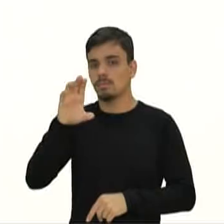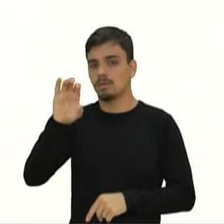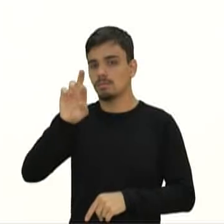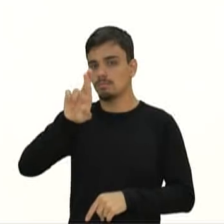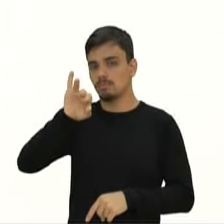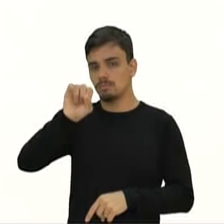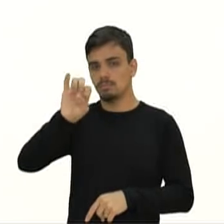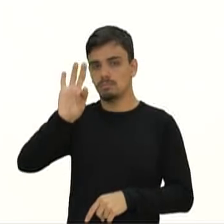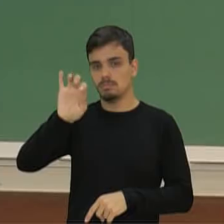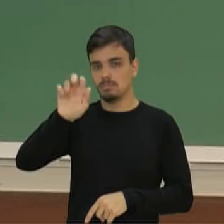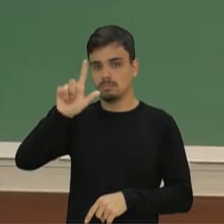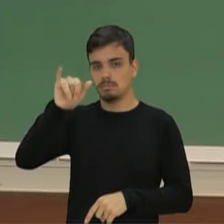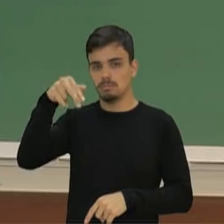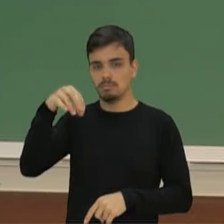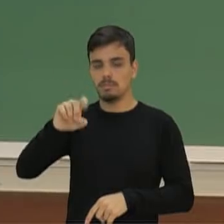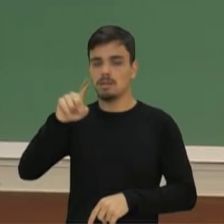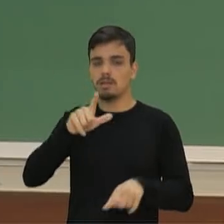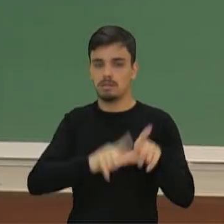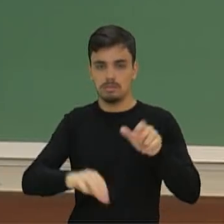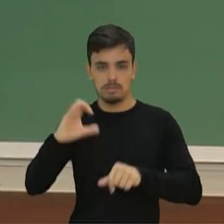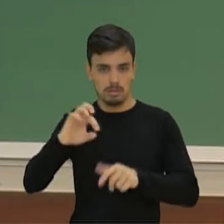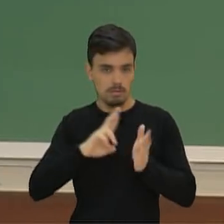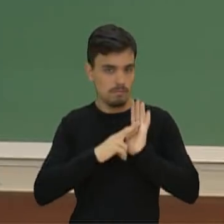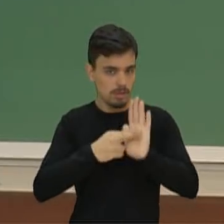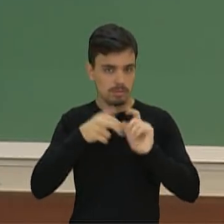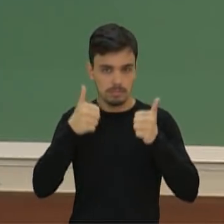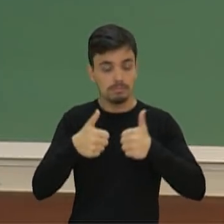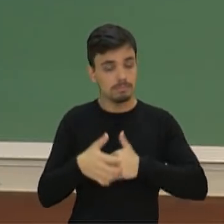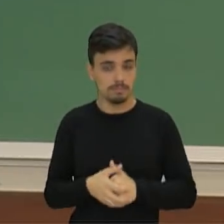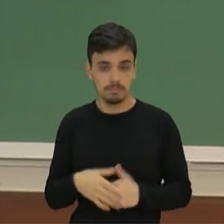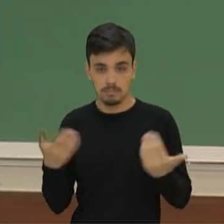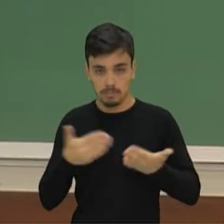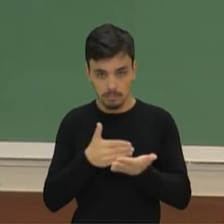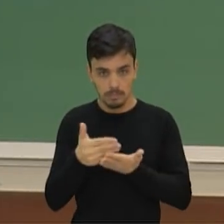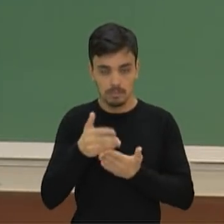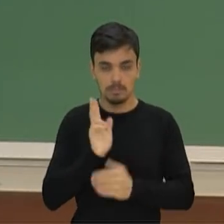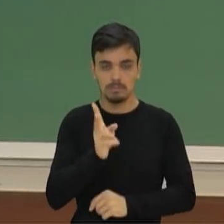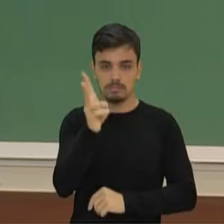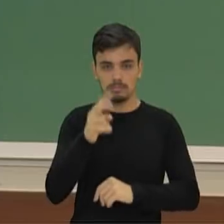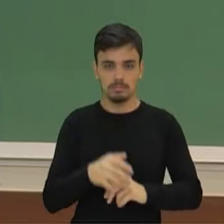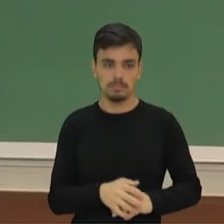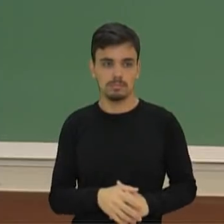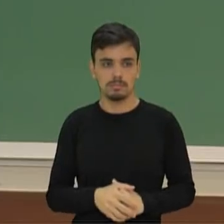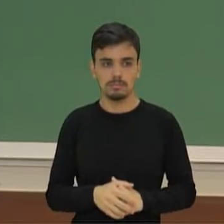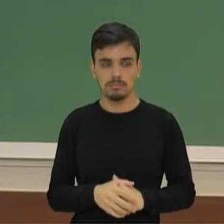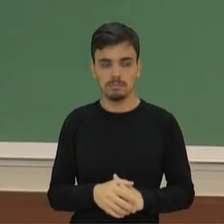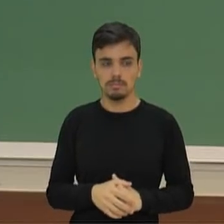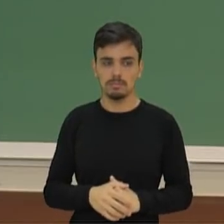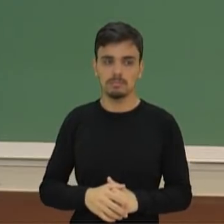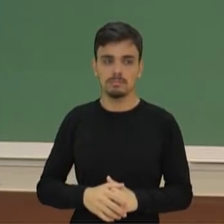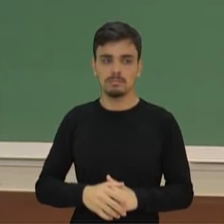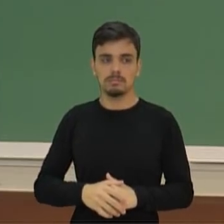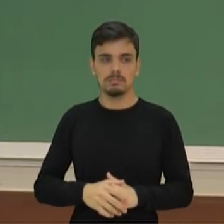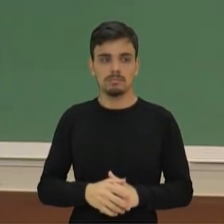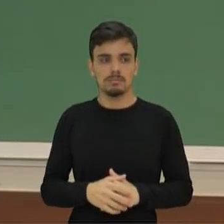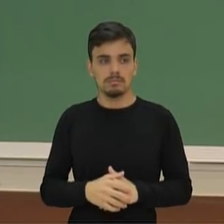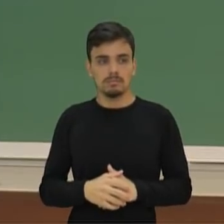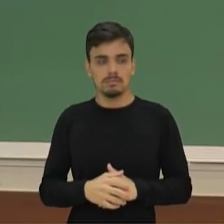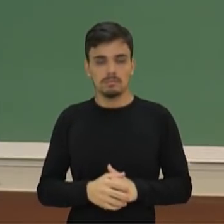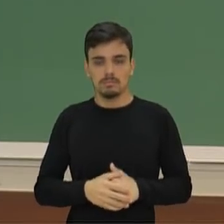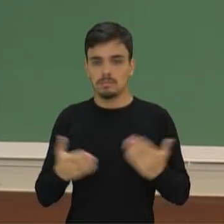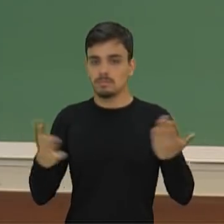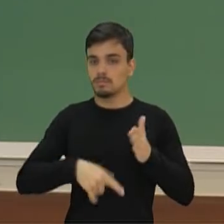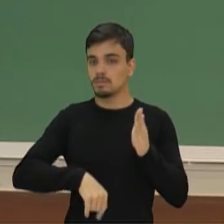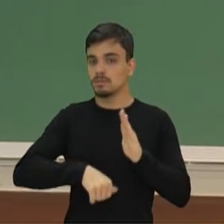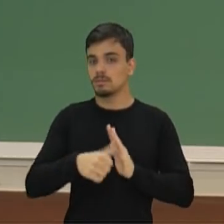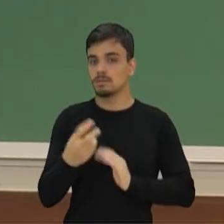evidenciando então ali a letra C como referência, ok? Vamos avançar aqui então para a nossa próxima tela. Então vamos para o nosso terceiro